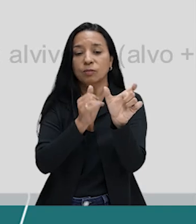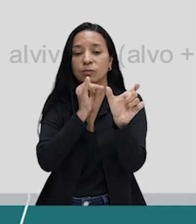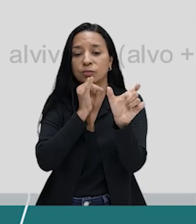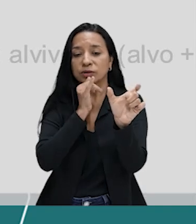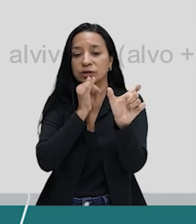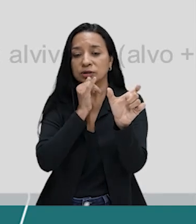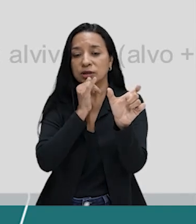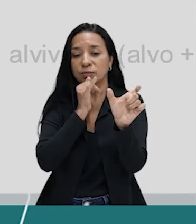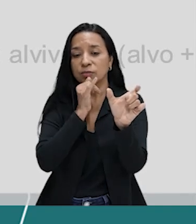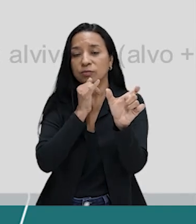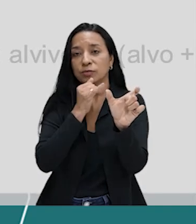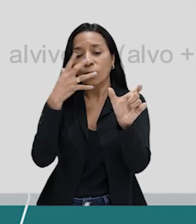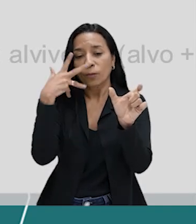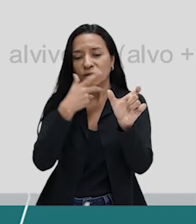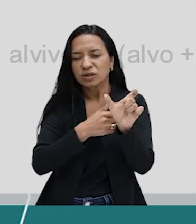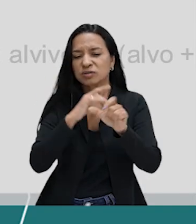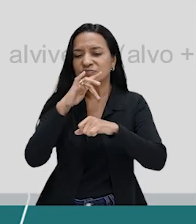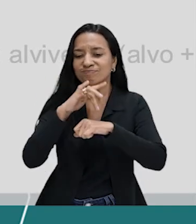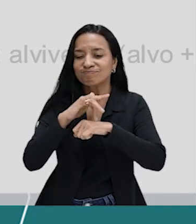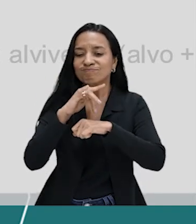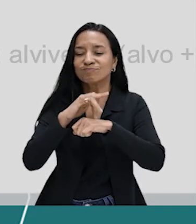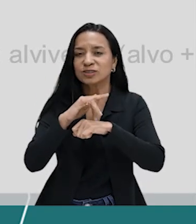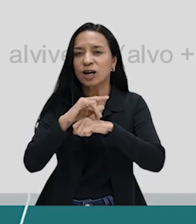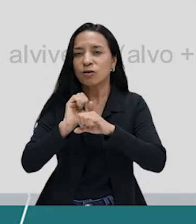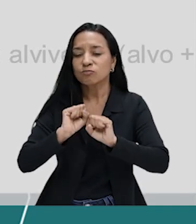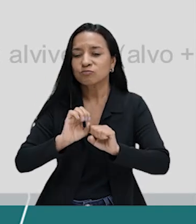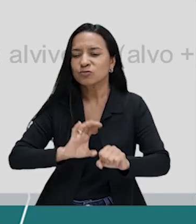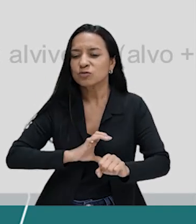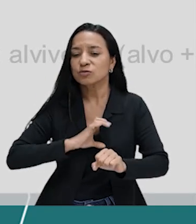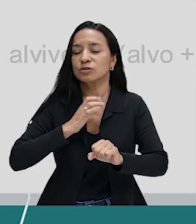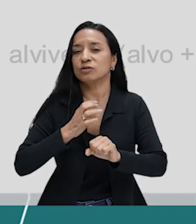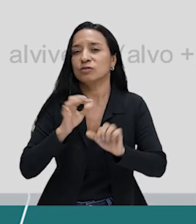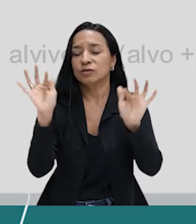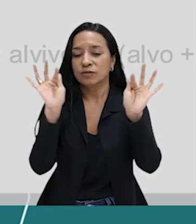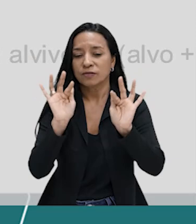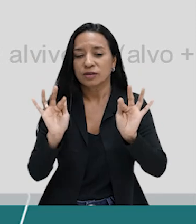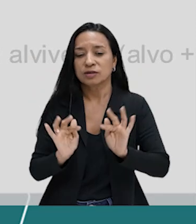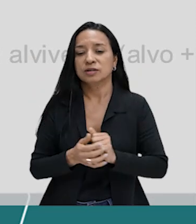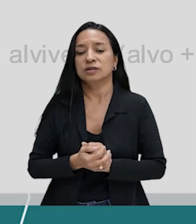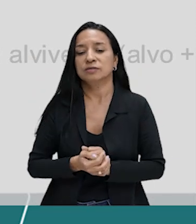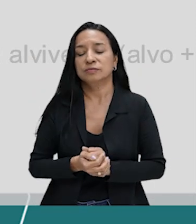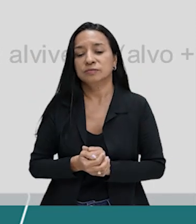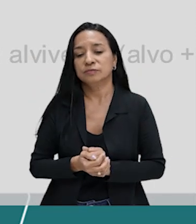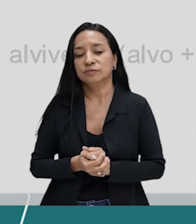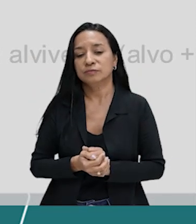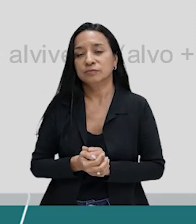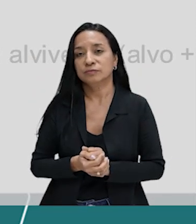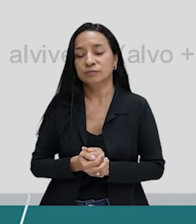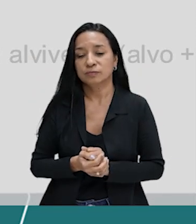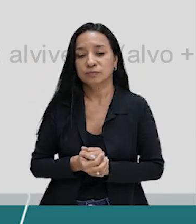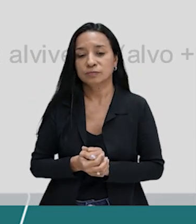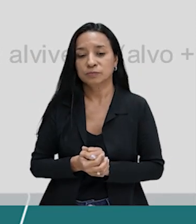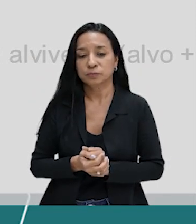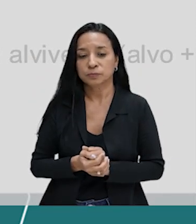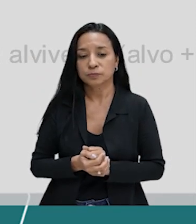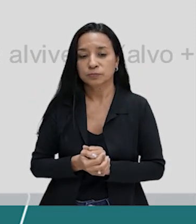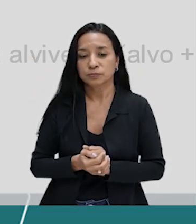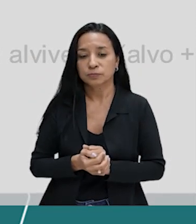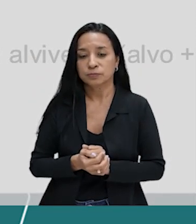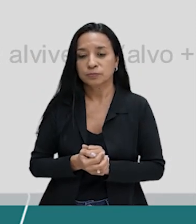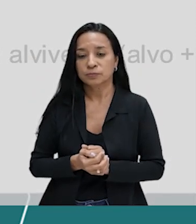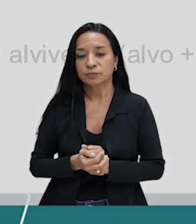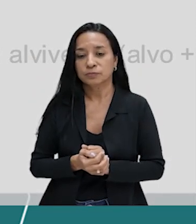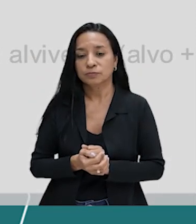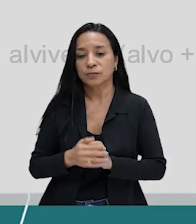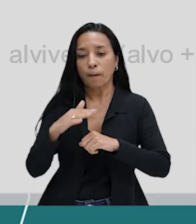exemplo, bonito, chato, corajosa, feliz. São os adjetivos formados por mais de um